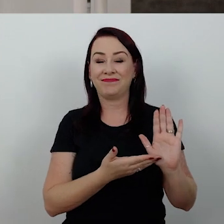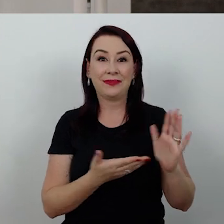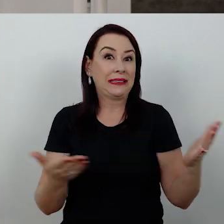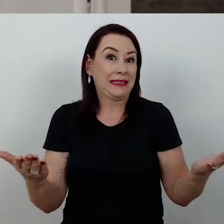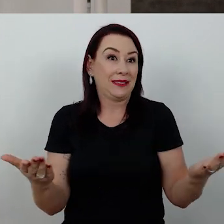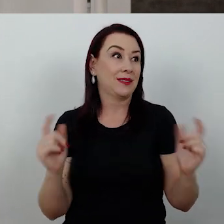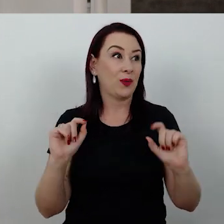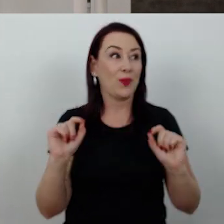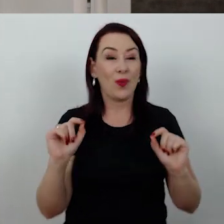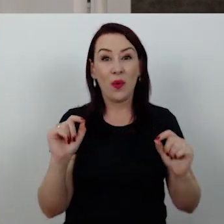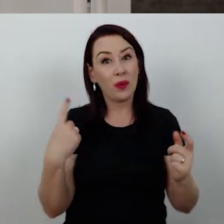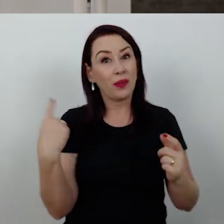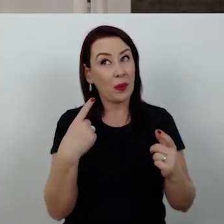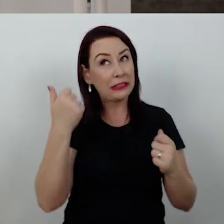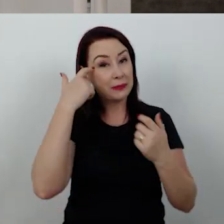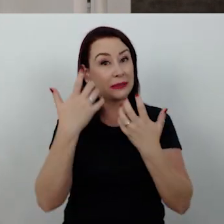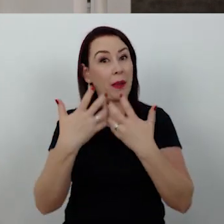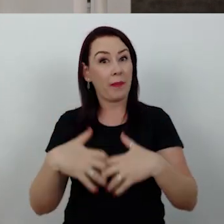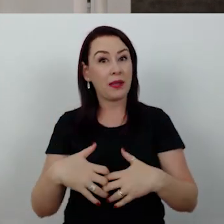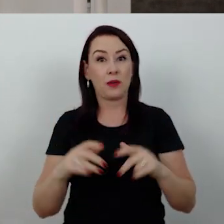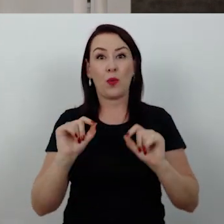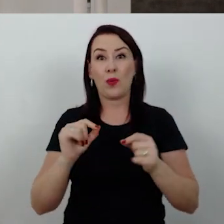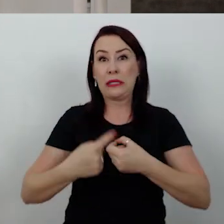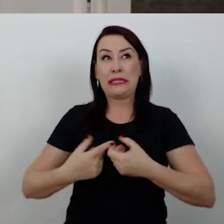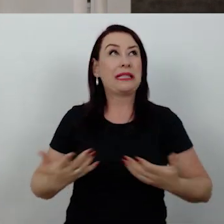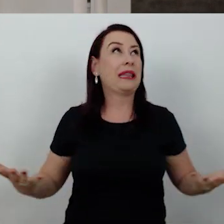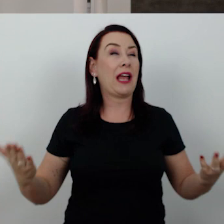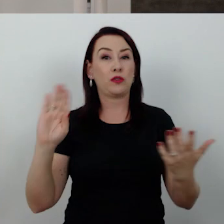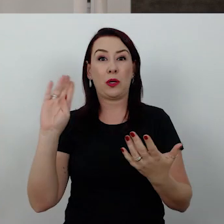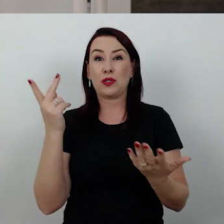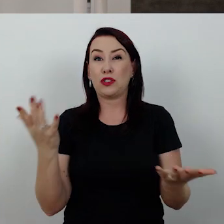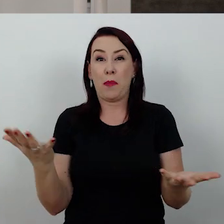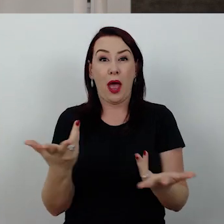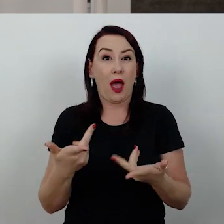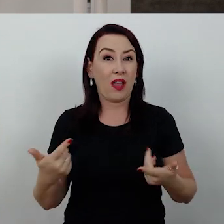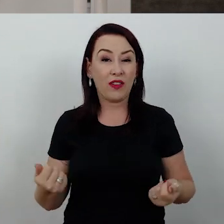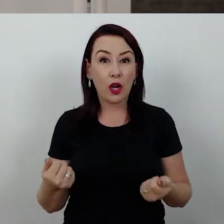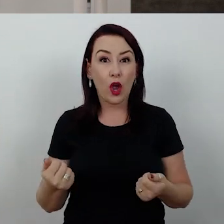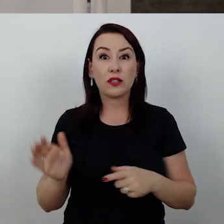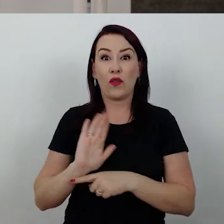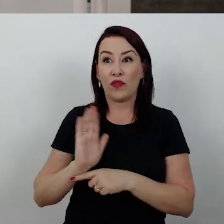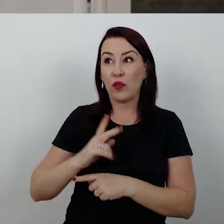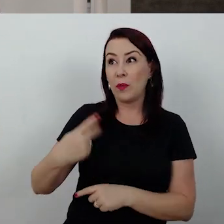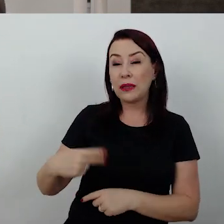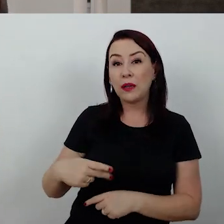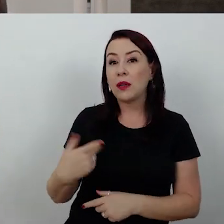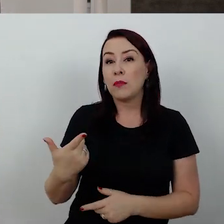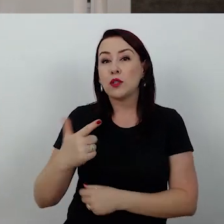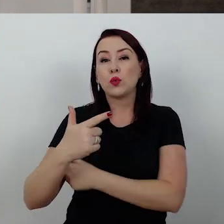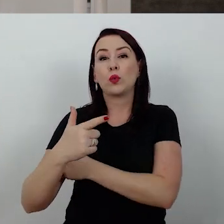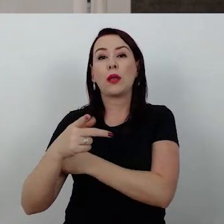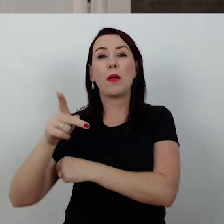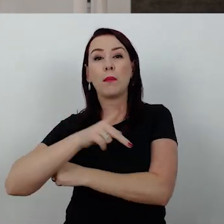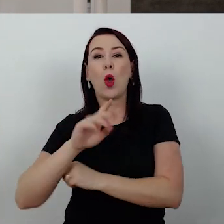simular Belo Horizonte lá. Então, eu fico, poxa, isso é uma coisa a se pensar, né? A gente está aqui com uma cidade maravilhosa, o filme se passa aqui, mas se a gente não